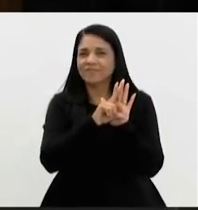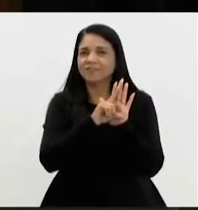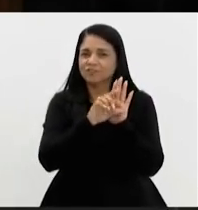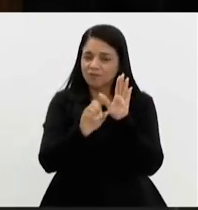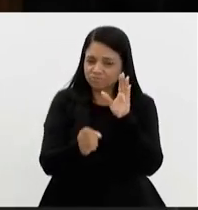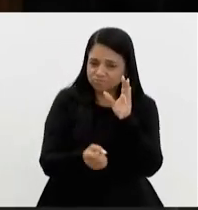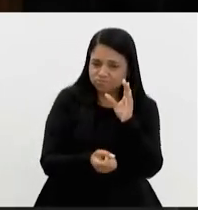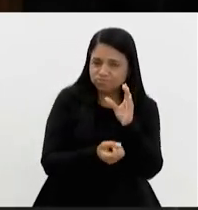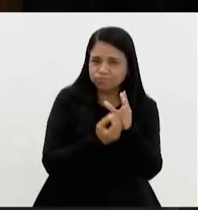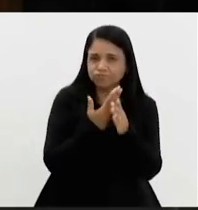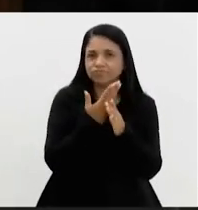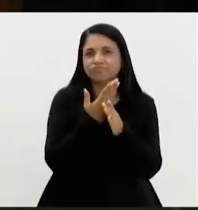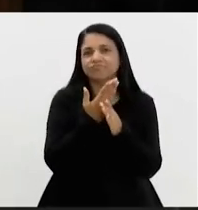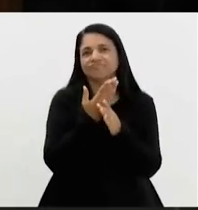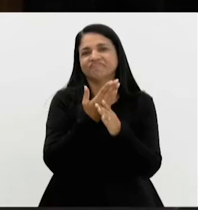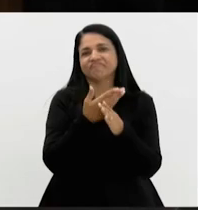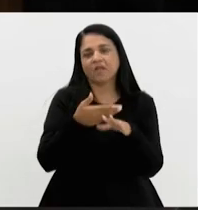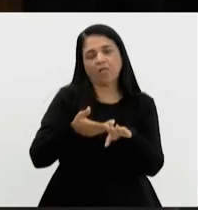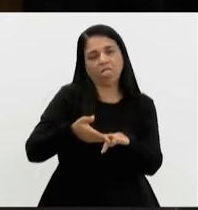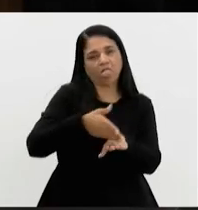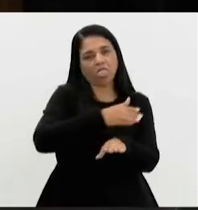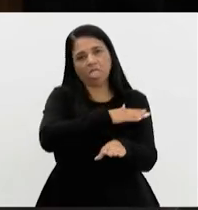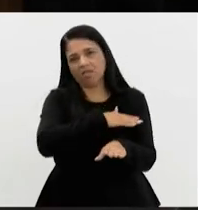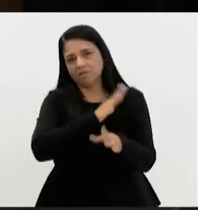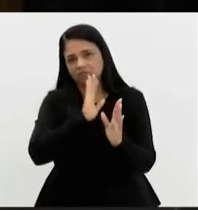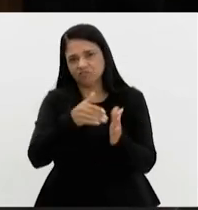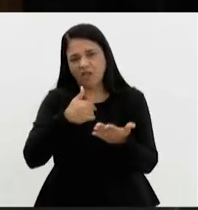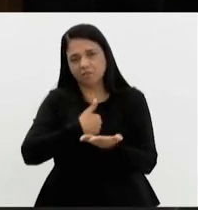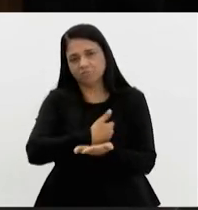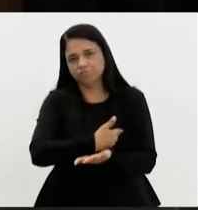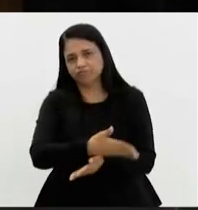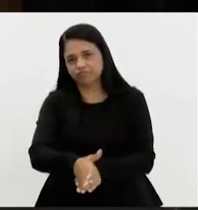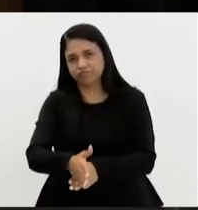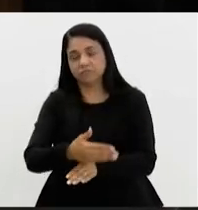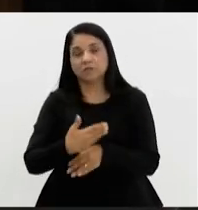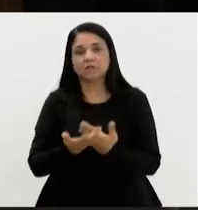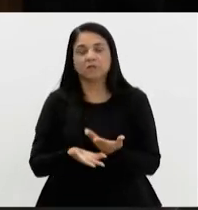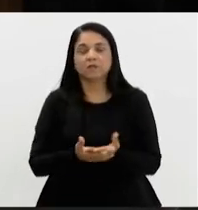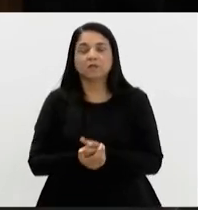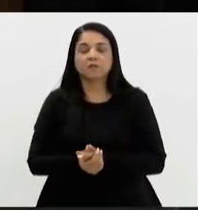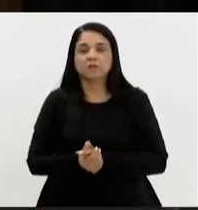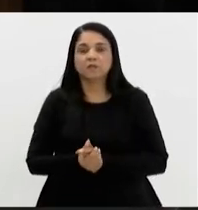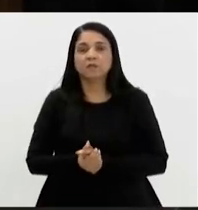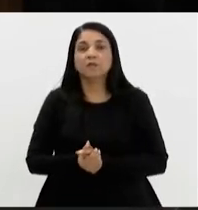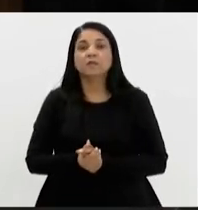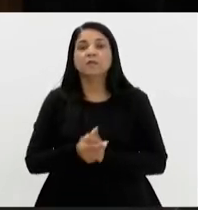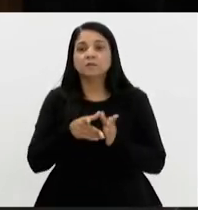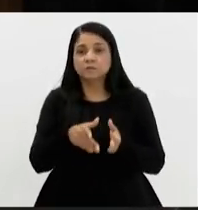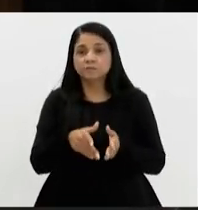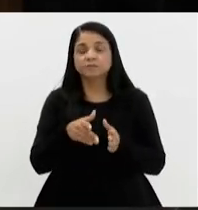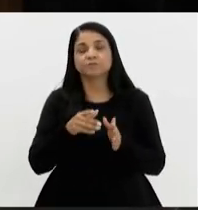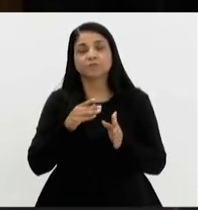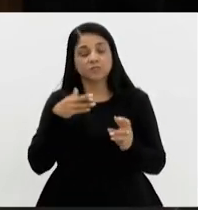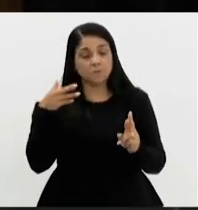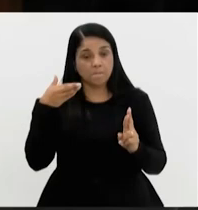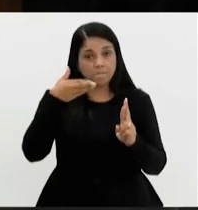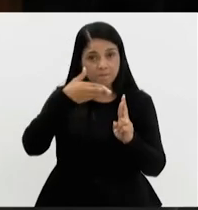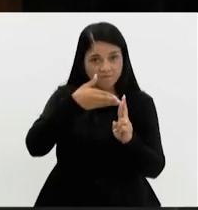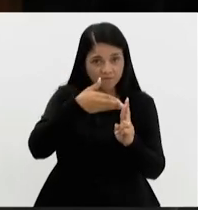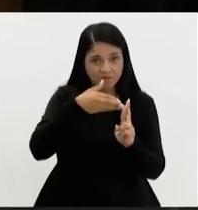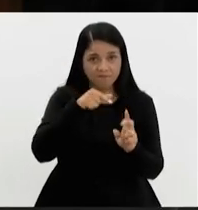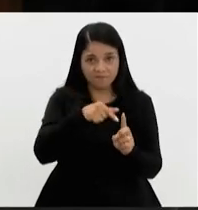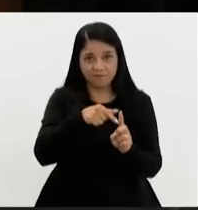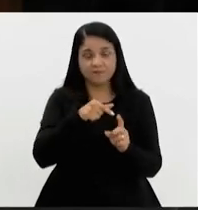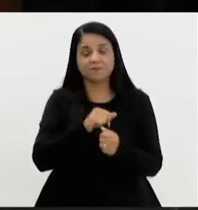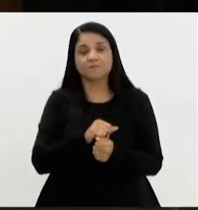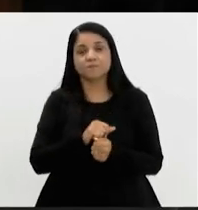legislação obsoleta ainda no momento muito prematuro então Eh guiado por esse parâmetro eh